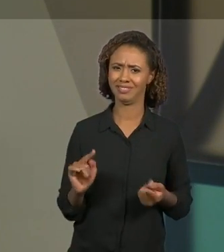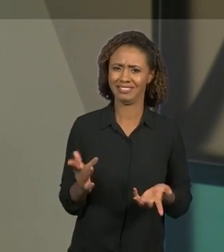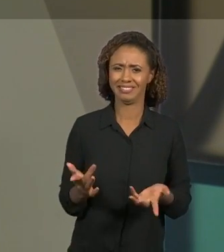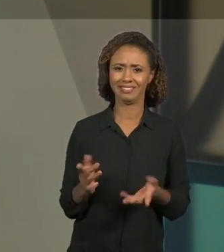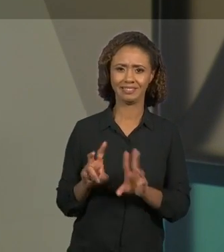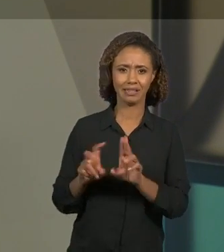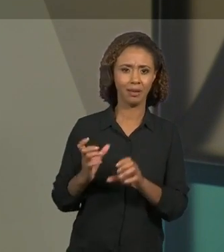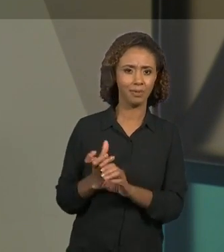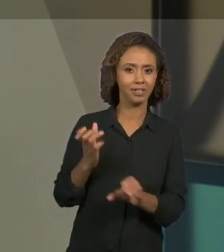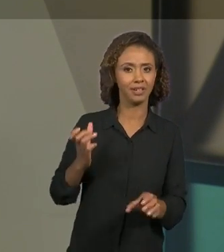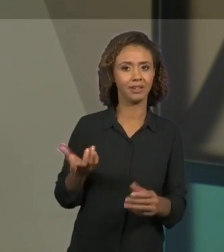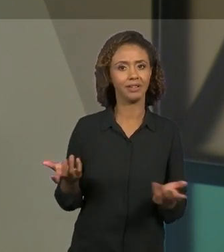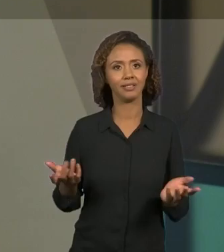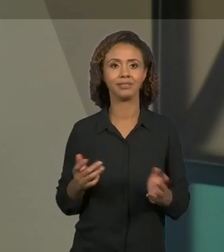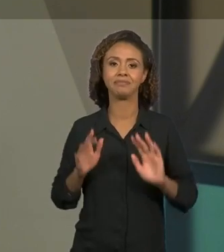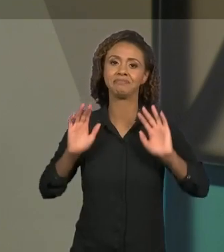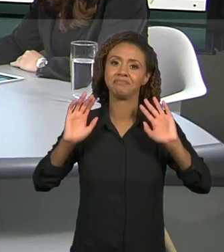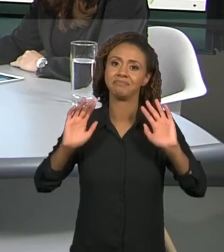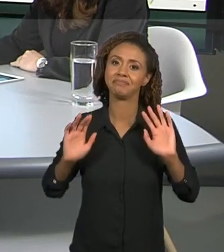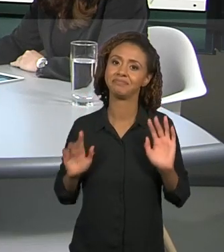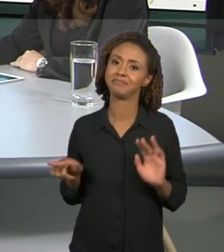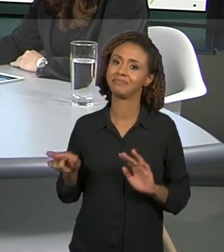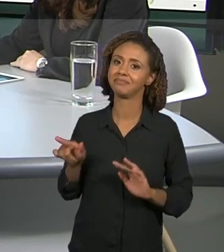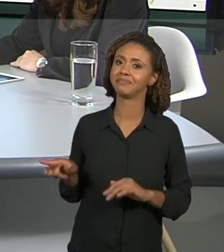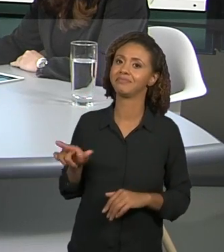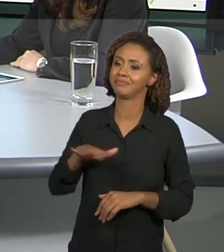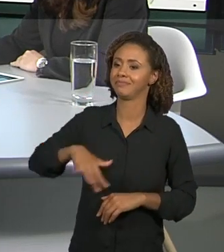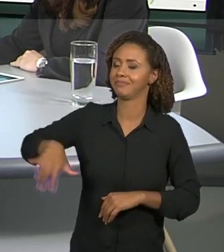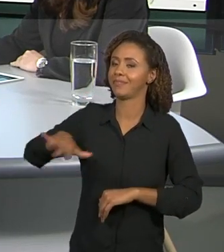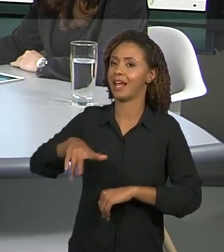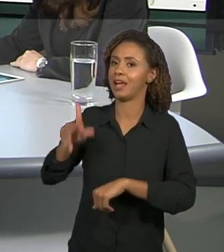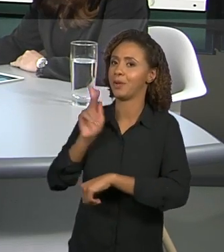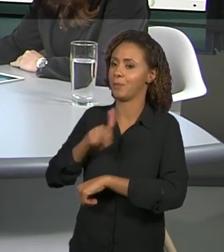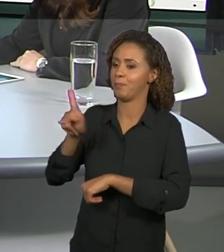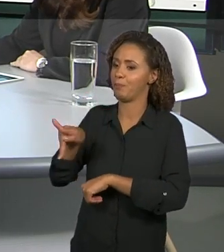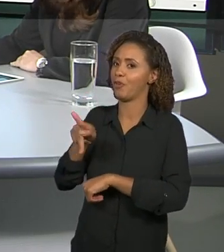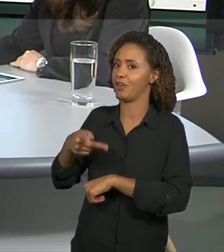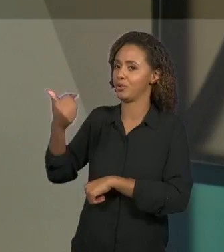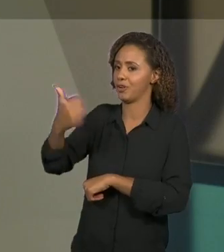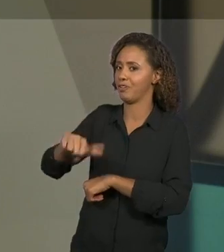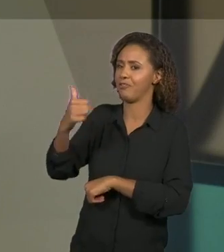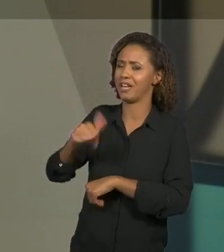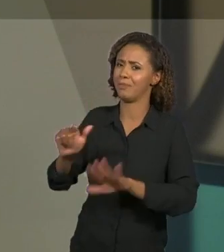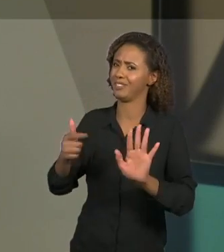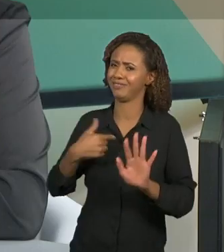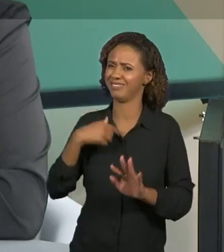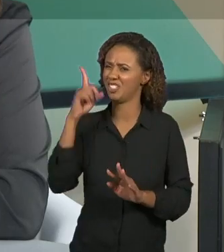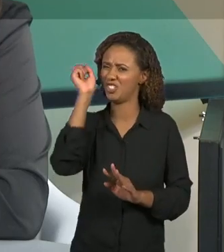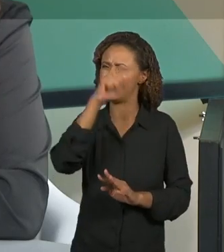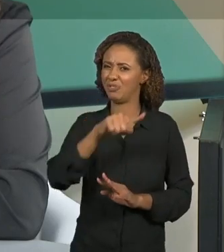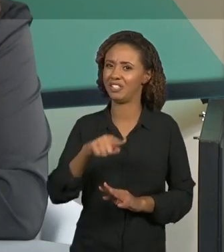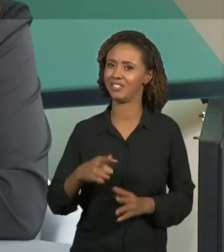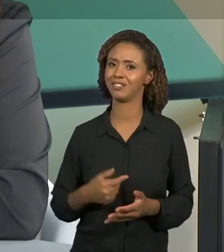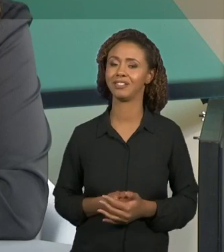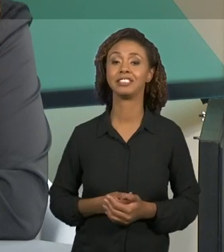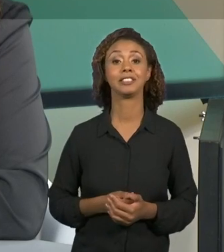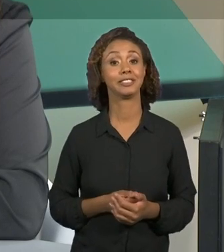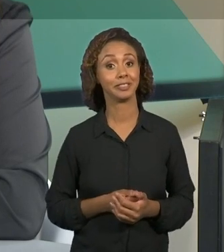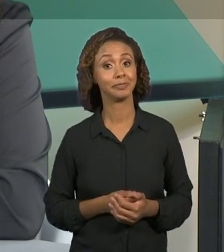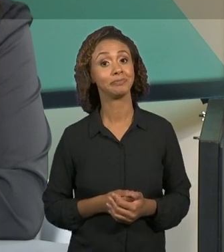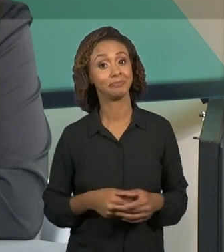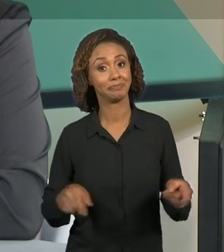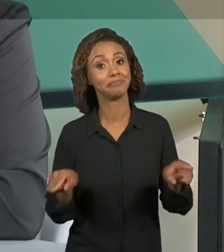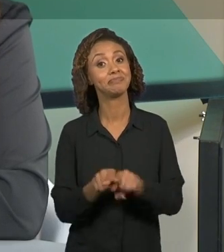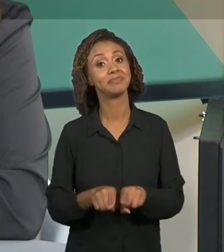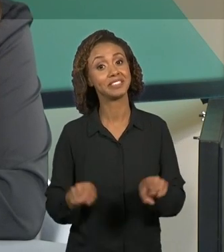foco da engenharia a esse é um objeto para análise do corpo docente mas eu acho difícil isso acontecer eu também acho